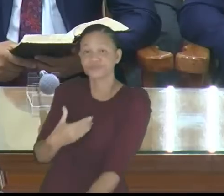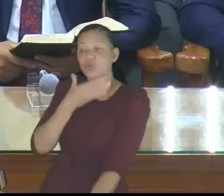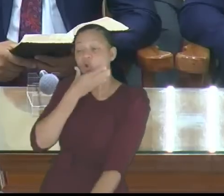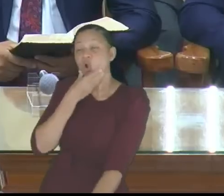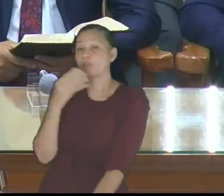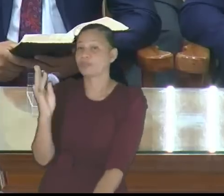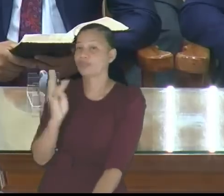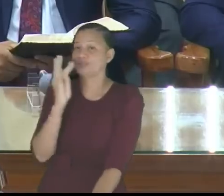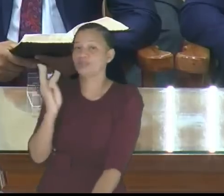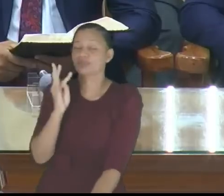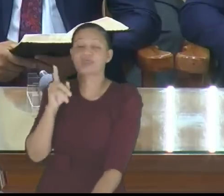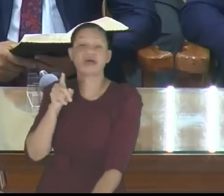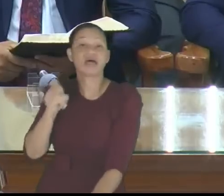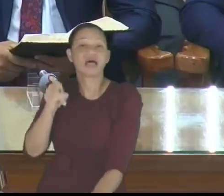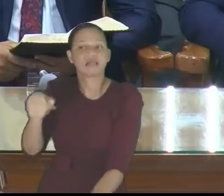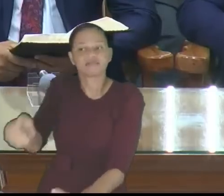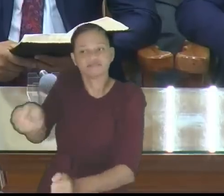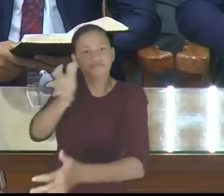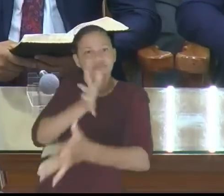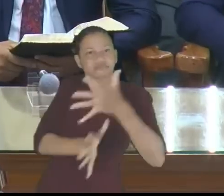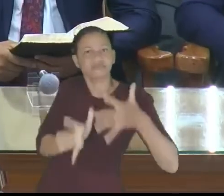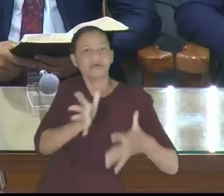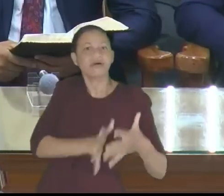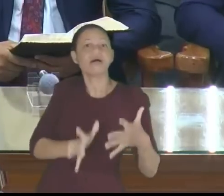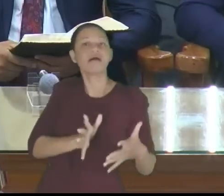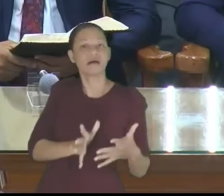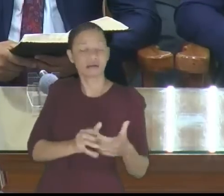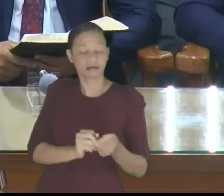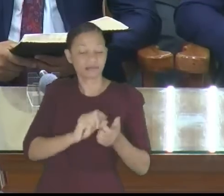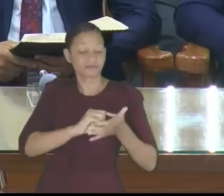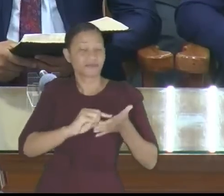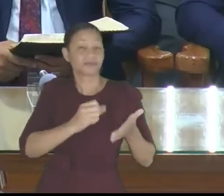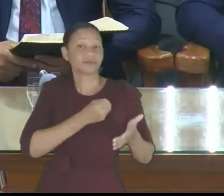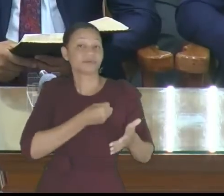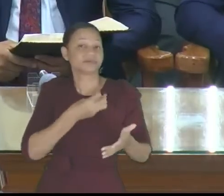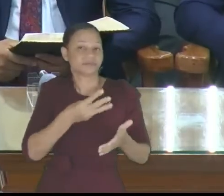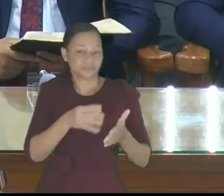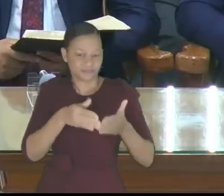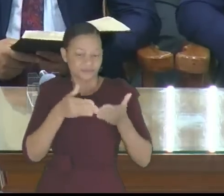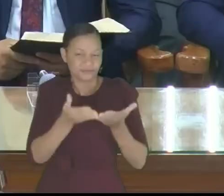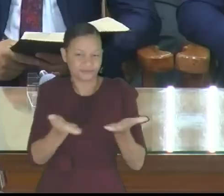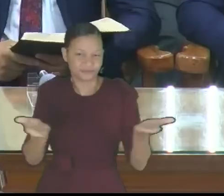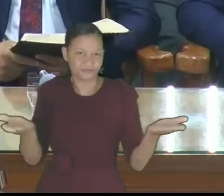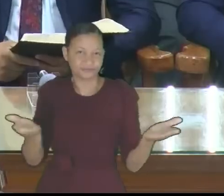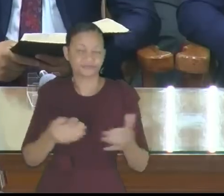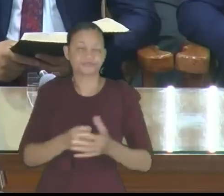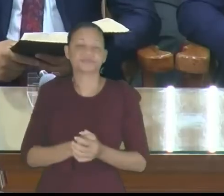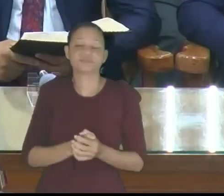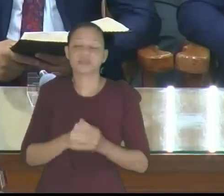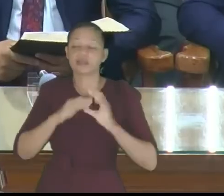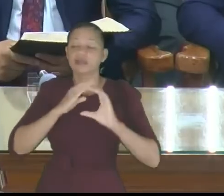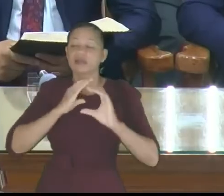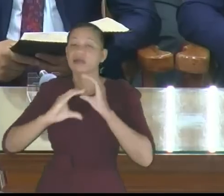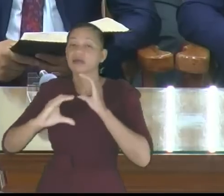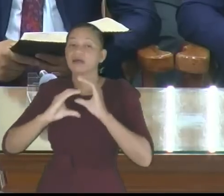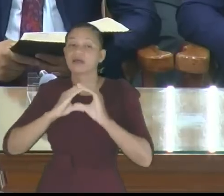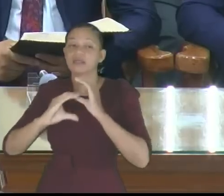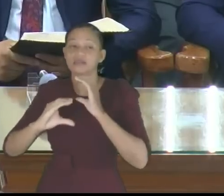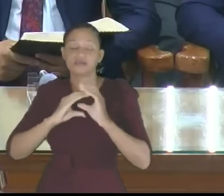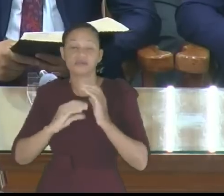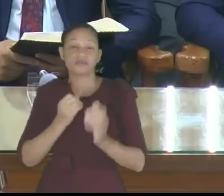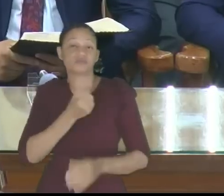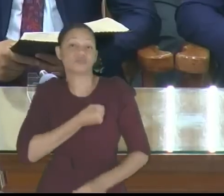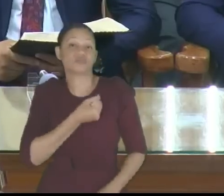E ela diz, no versículo 3, por favor. Aliás, Cantares